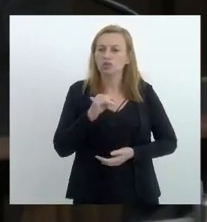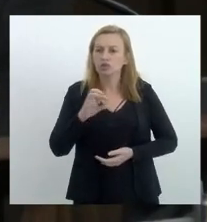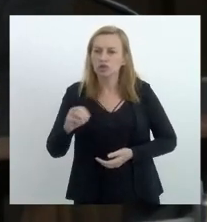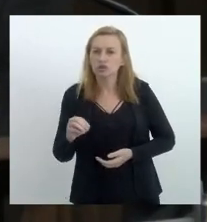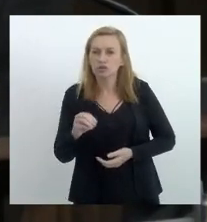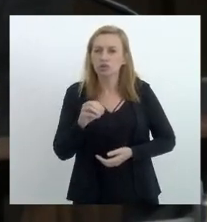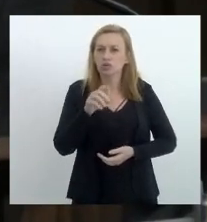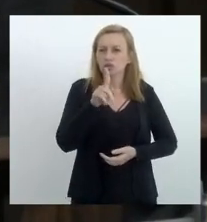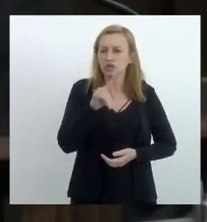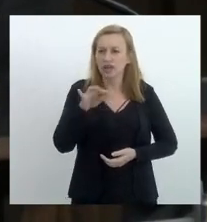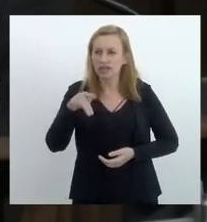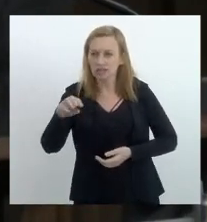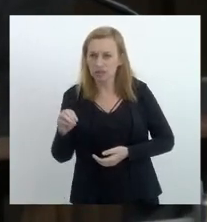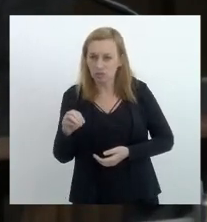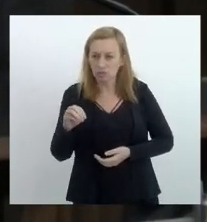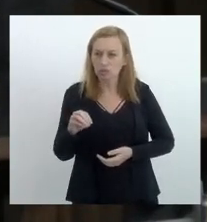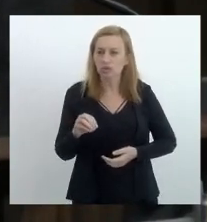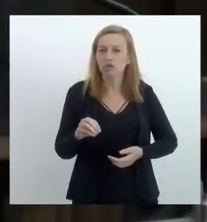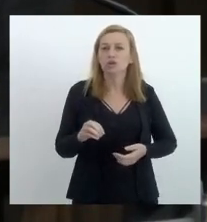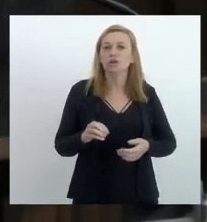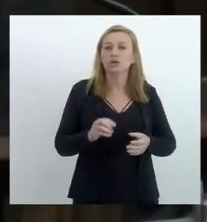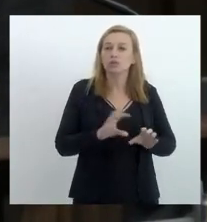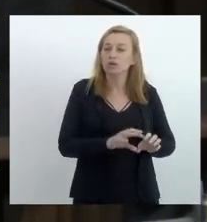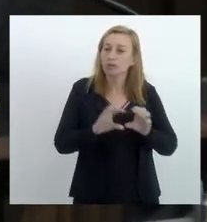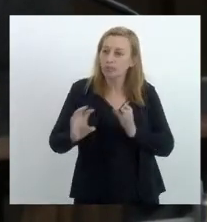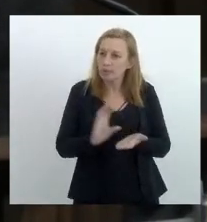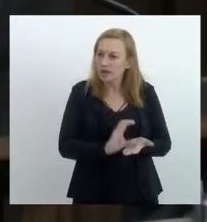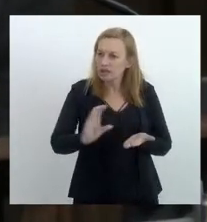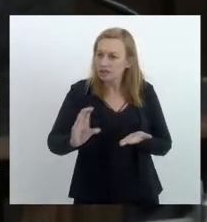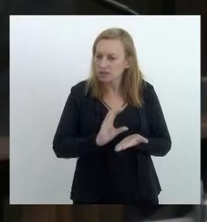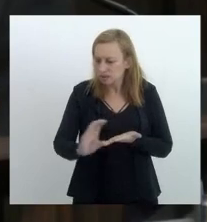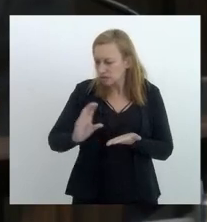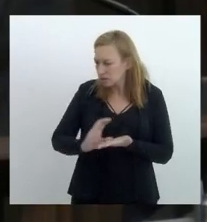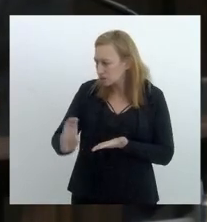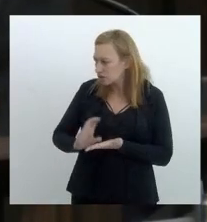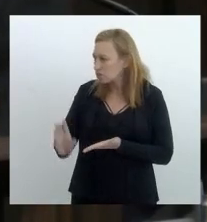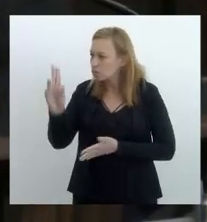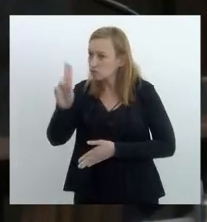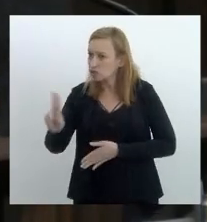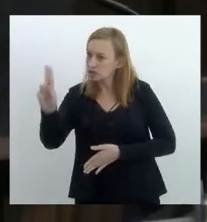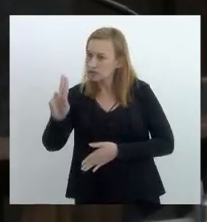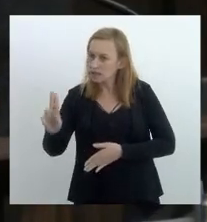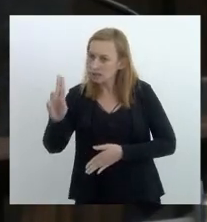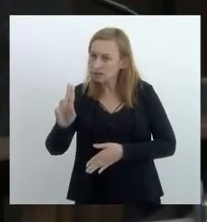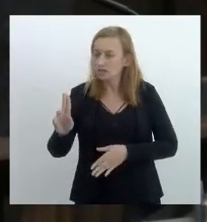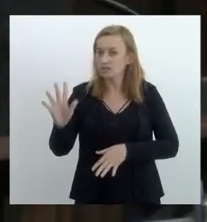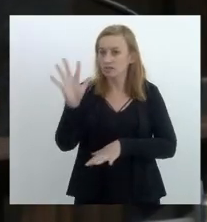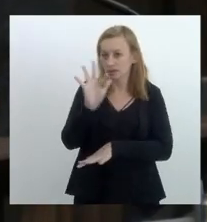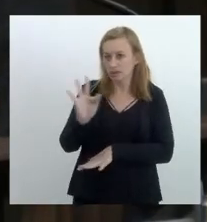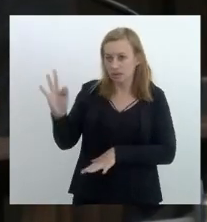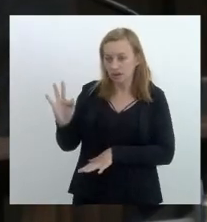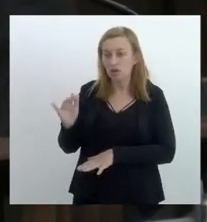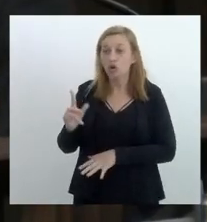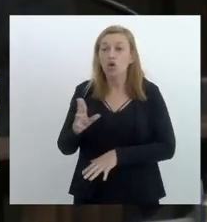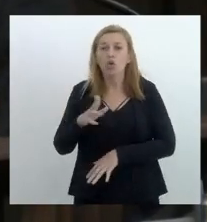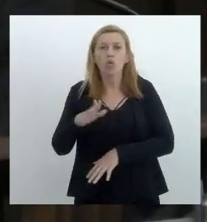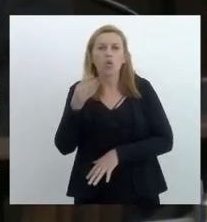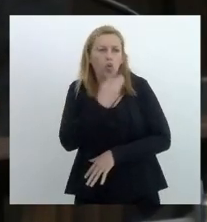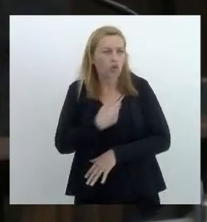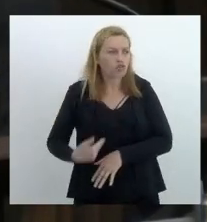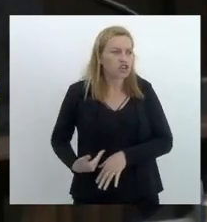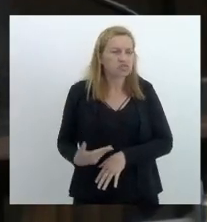duodécimos para os repasses a serem feitos às universidades estaduais. O governo Witzel nunca quis saber